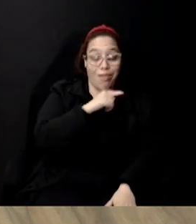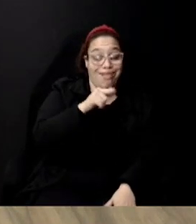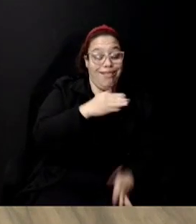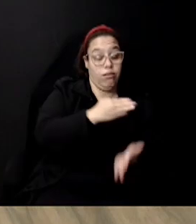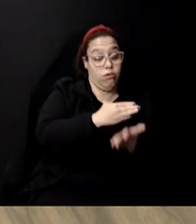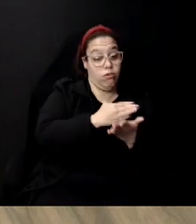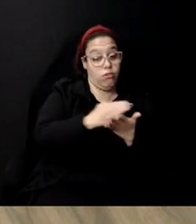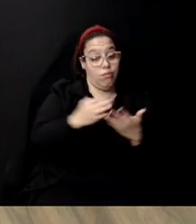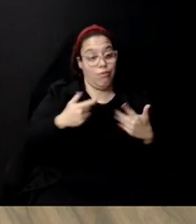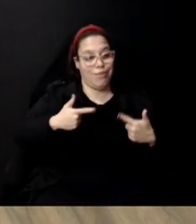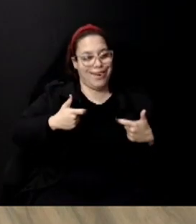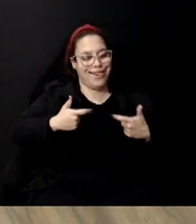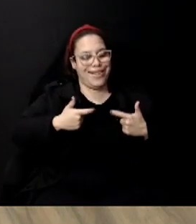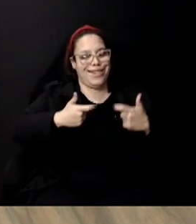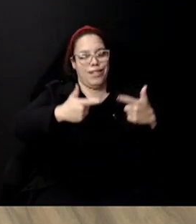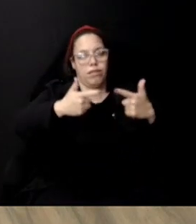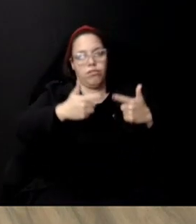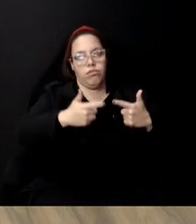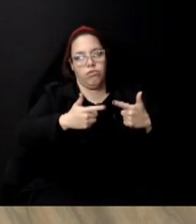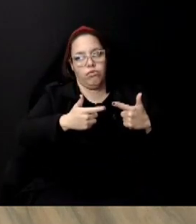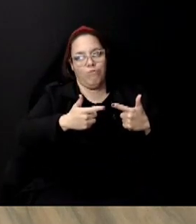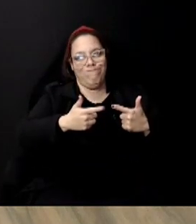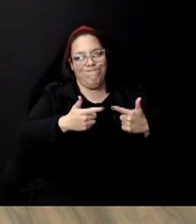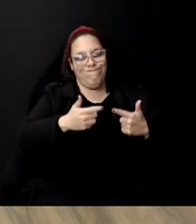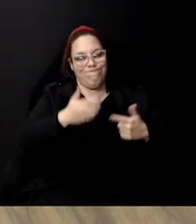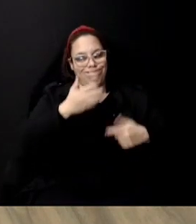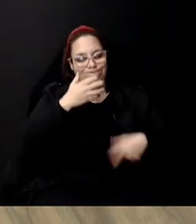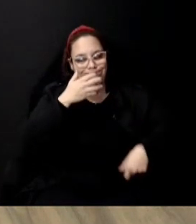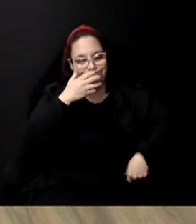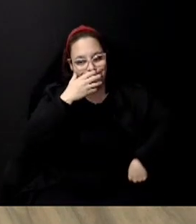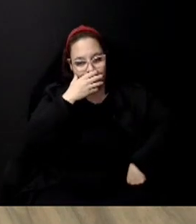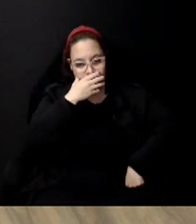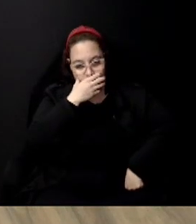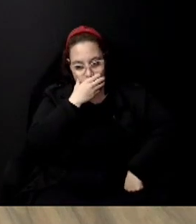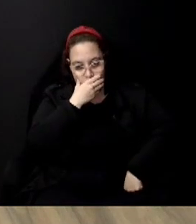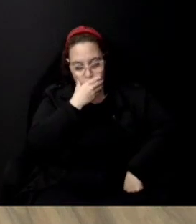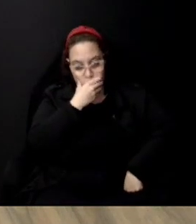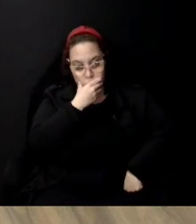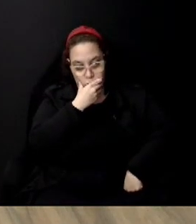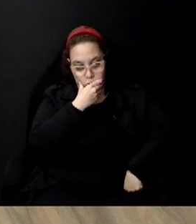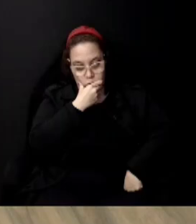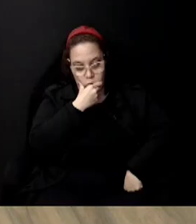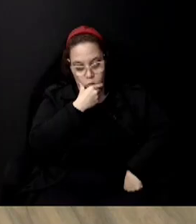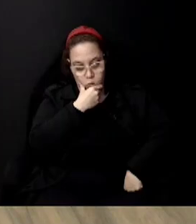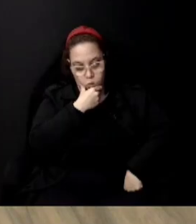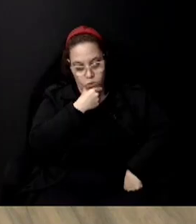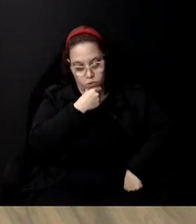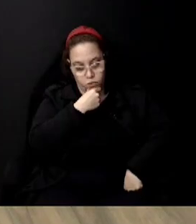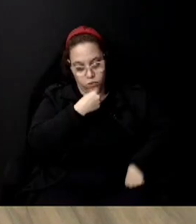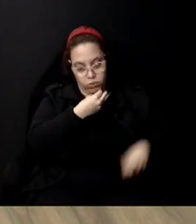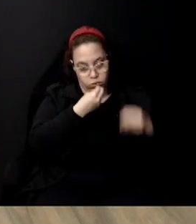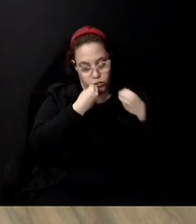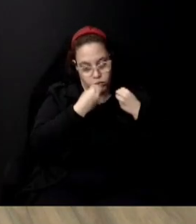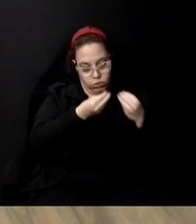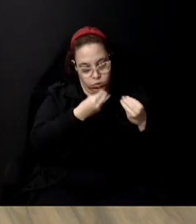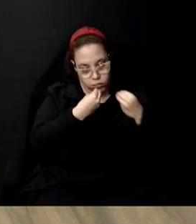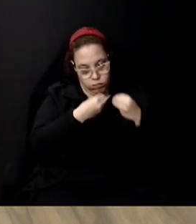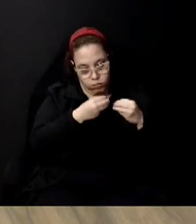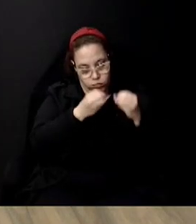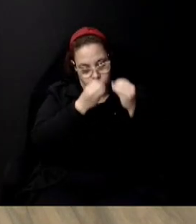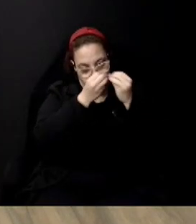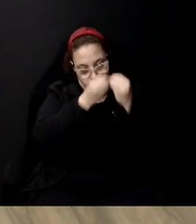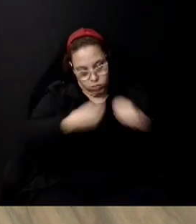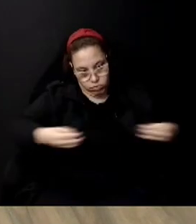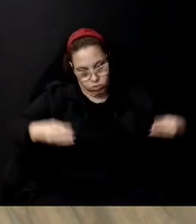né? Ali já está um conflito, né? Como que a ONU, como é que essas organizações